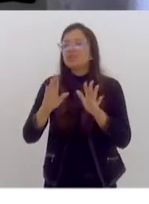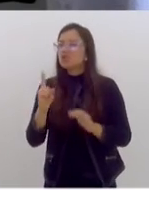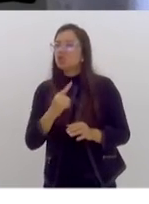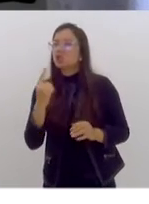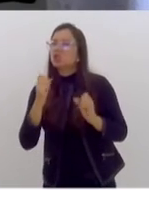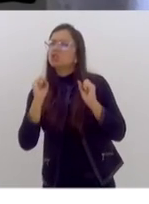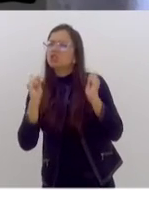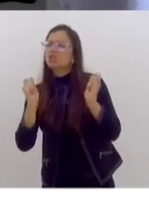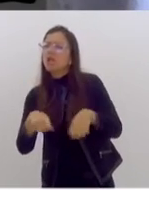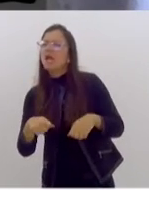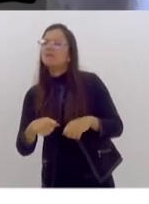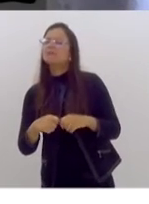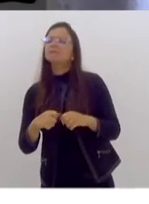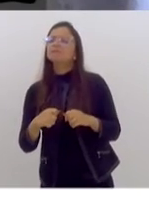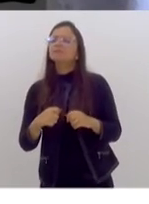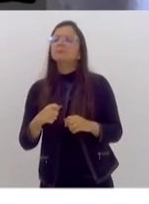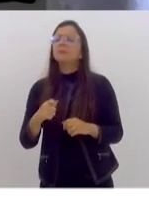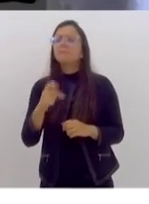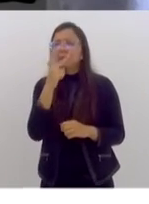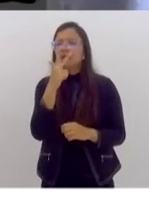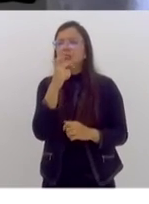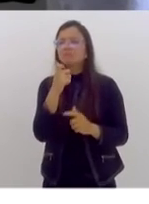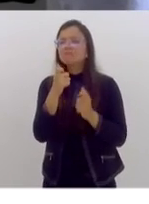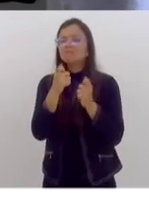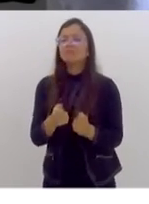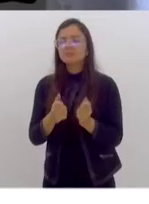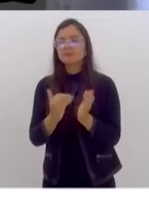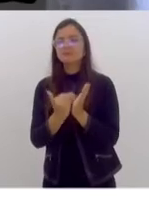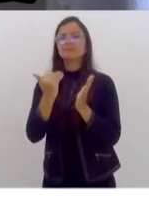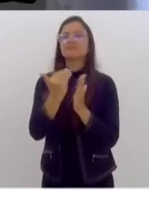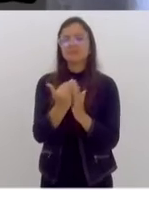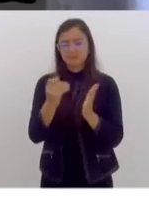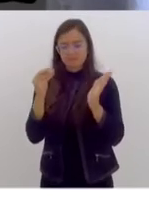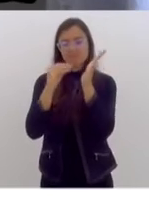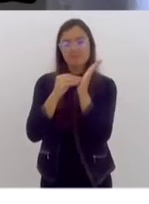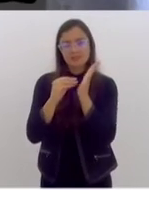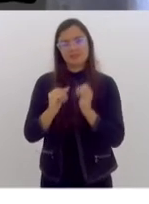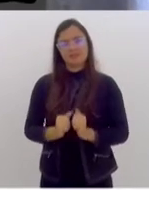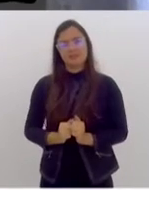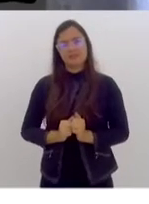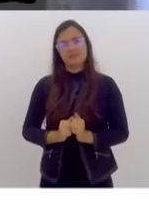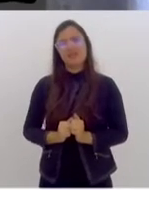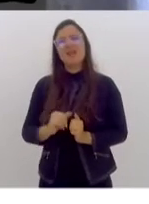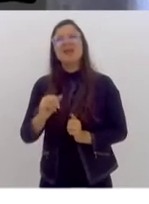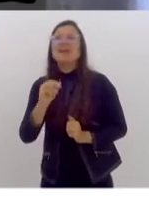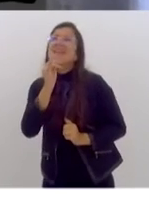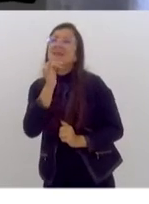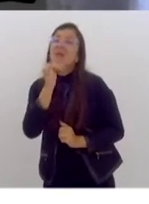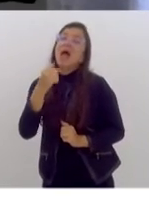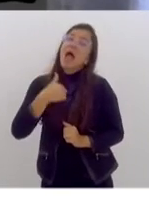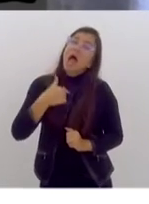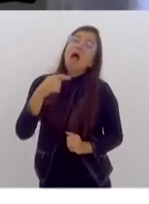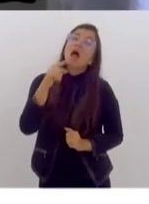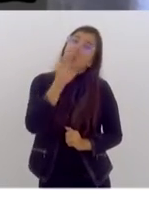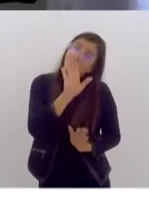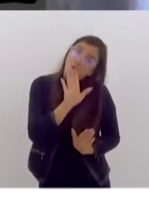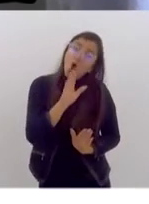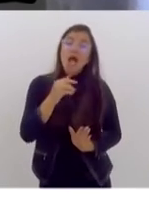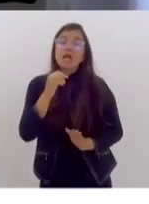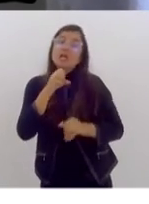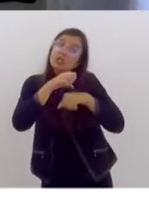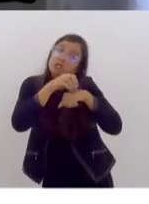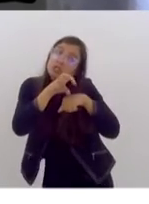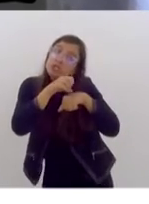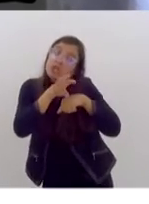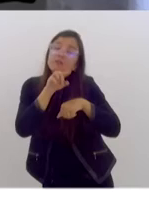um pouco mais em relação a essa questão não é só recomendar algo Governador